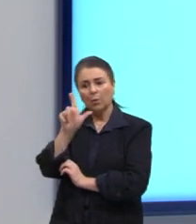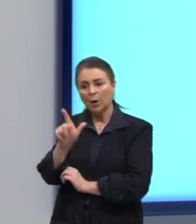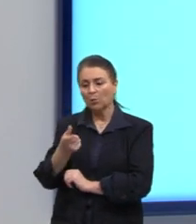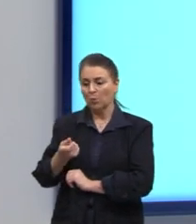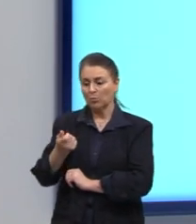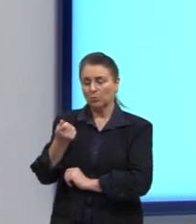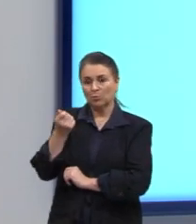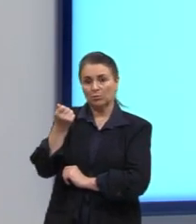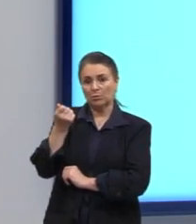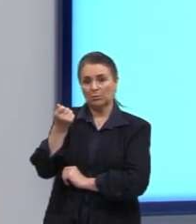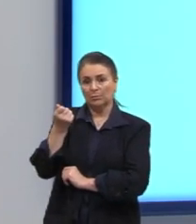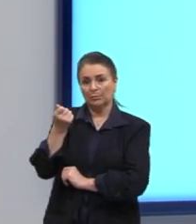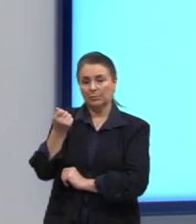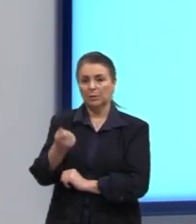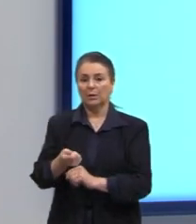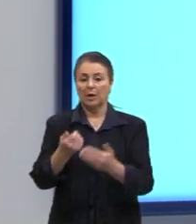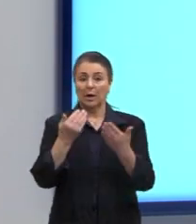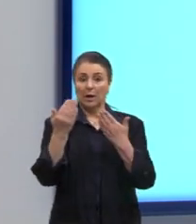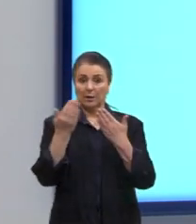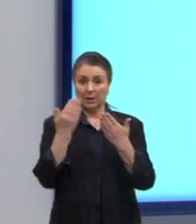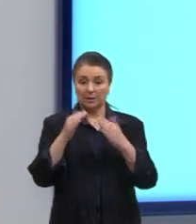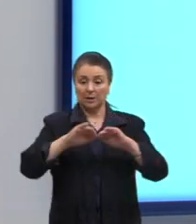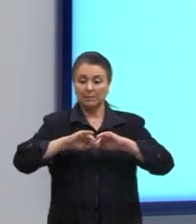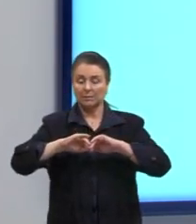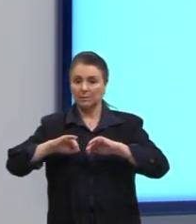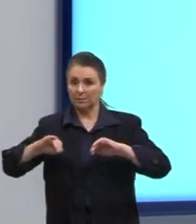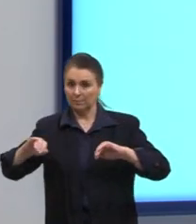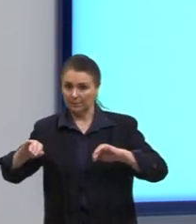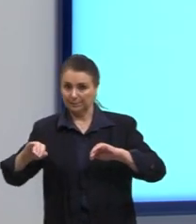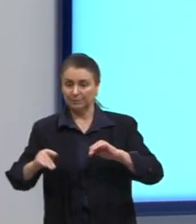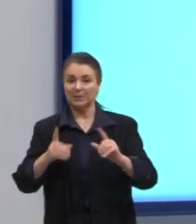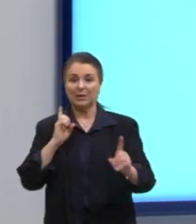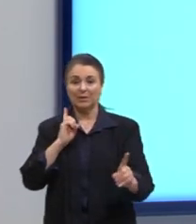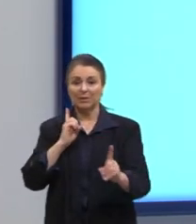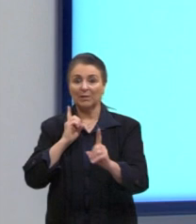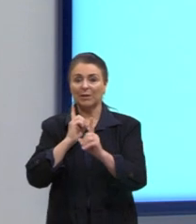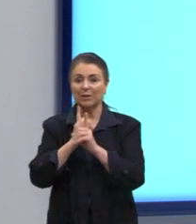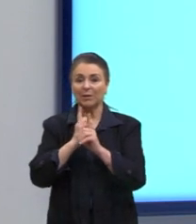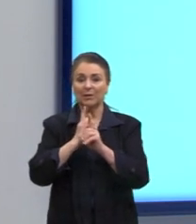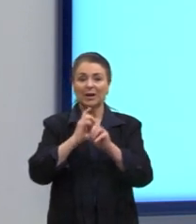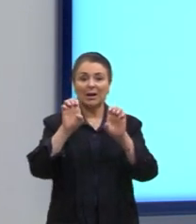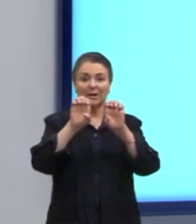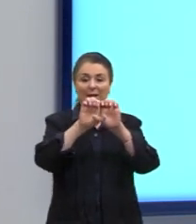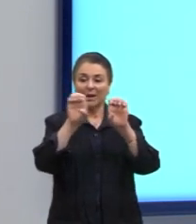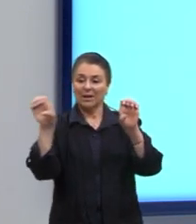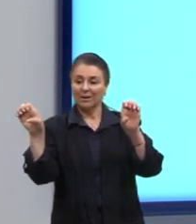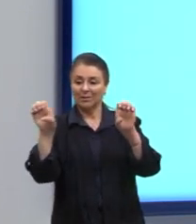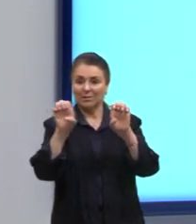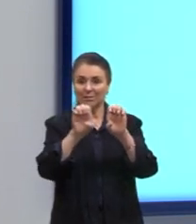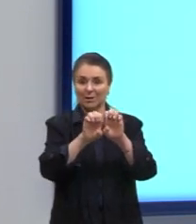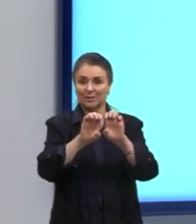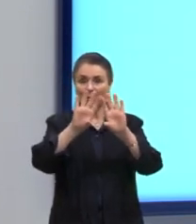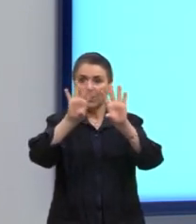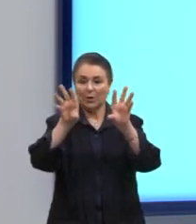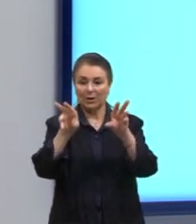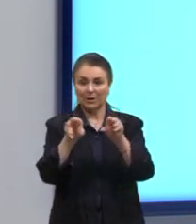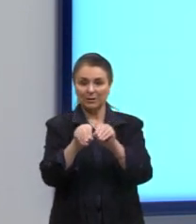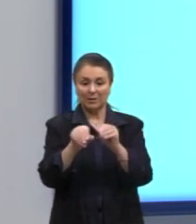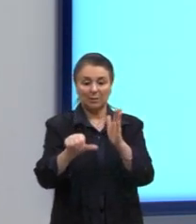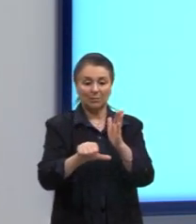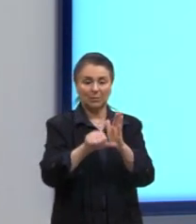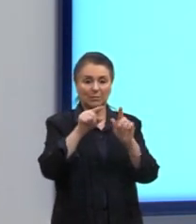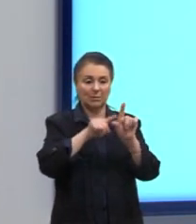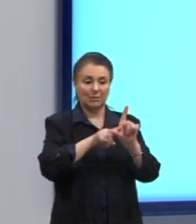nós vamos analisar então um de cada vez e nós vamos chegar na equação reduzida o primeiro gráfico Então